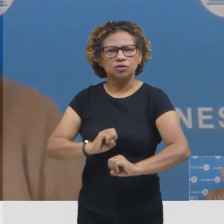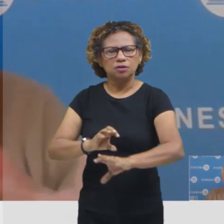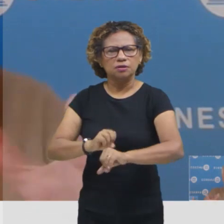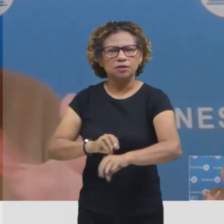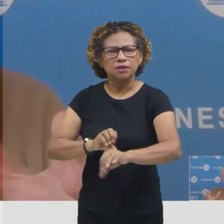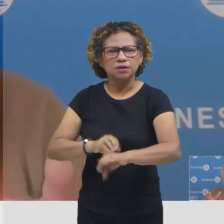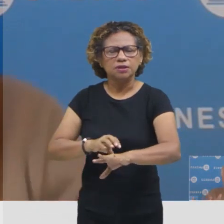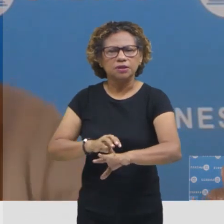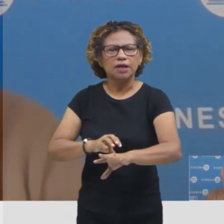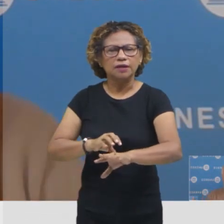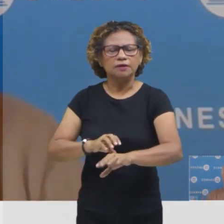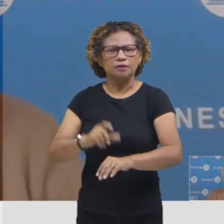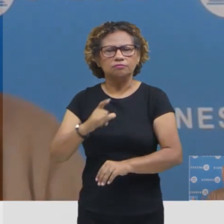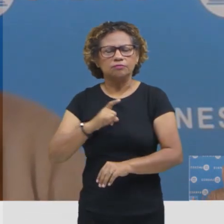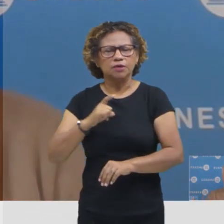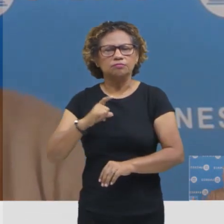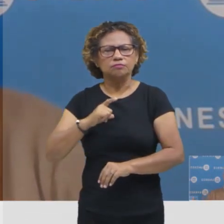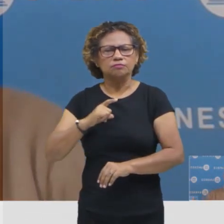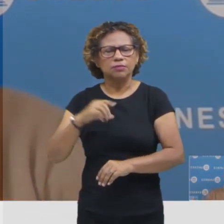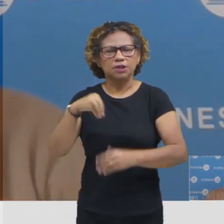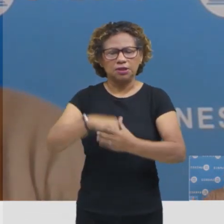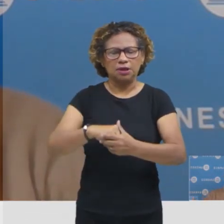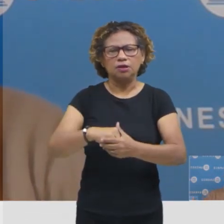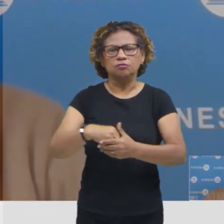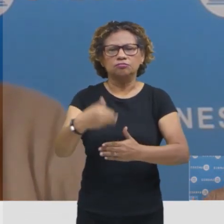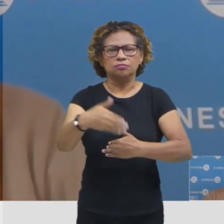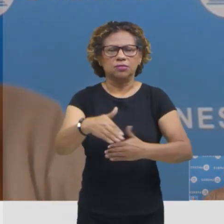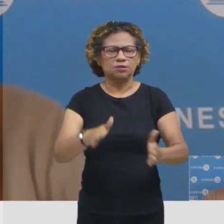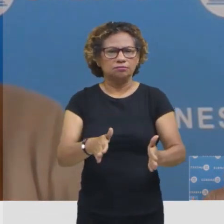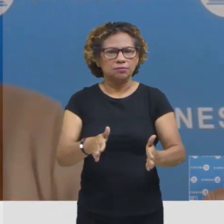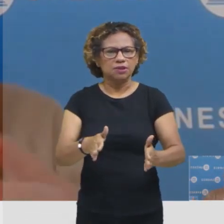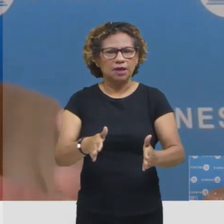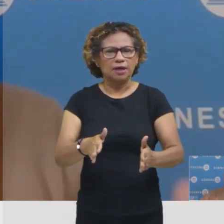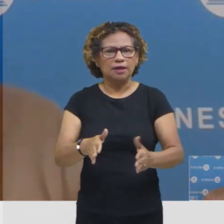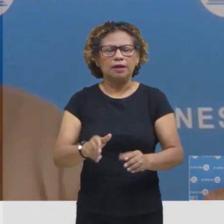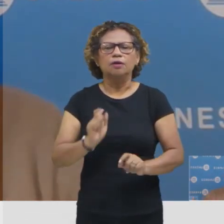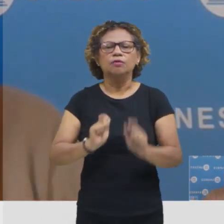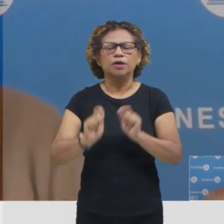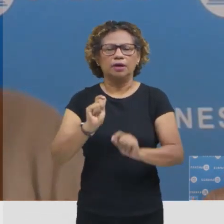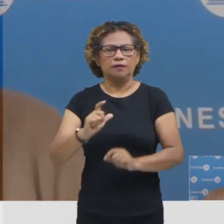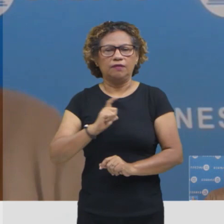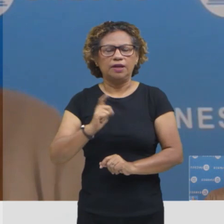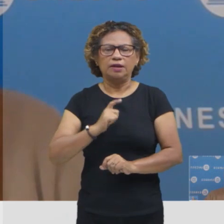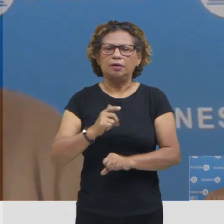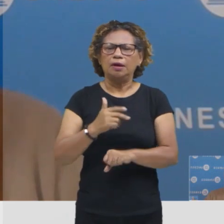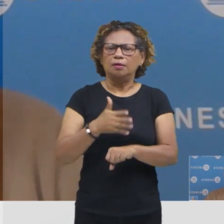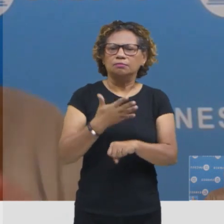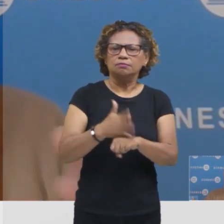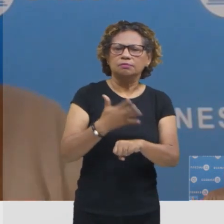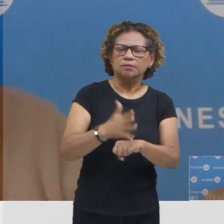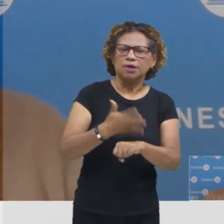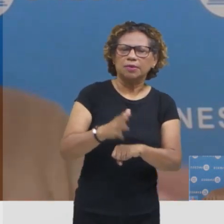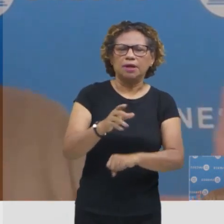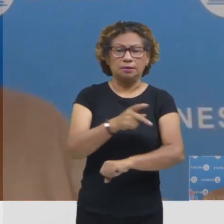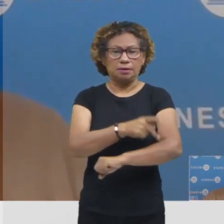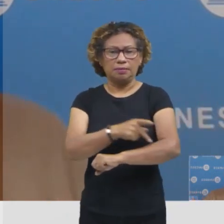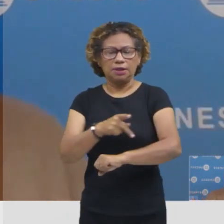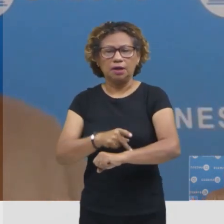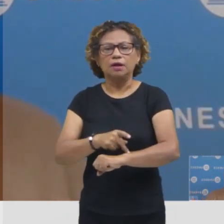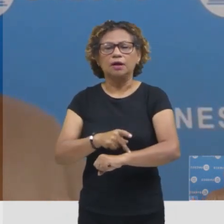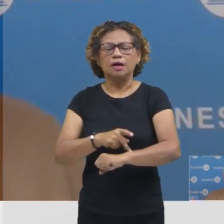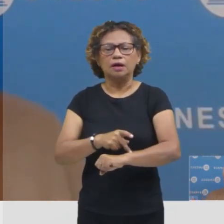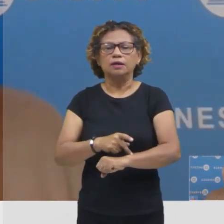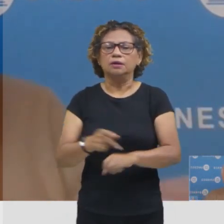essencialmente concentrado numa sala de aula, nós vamos ter práticas pedagógicas e educativas em espaços